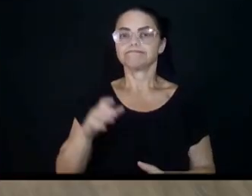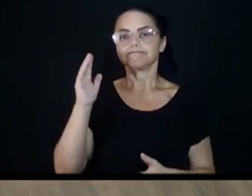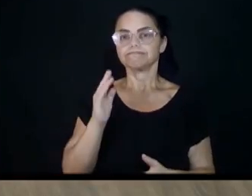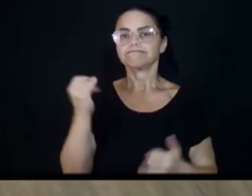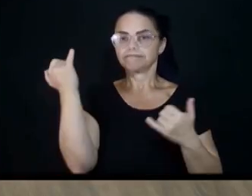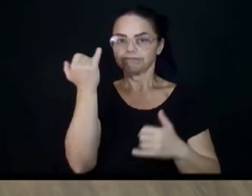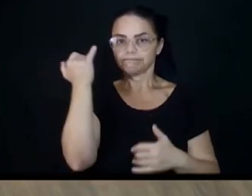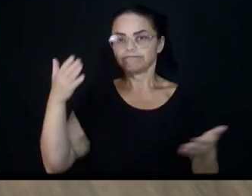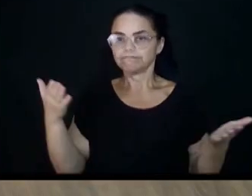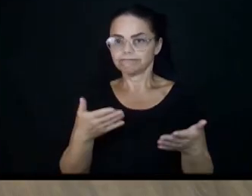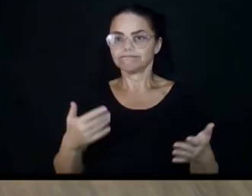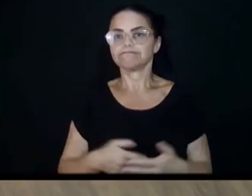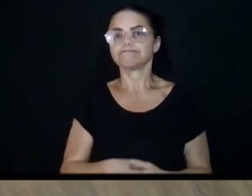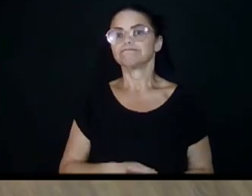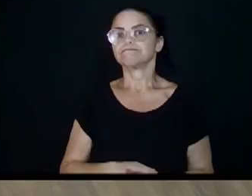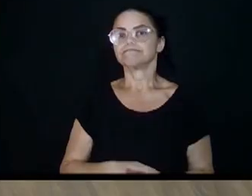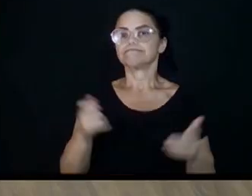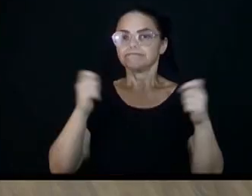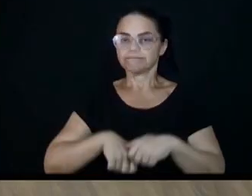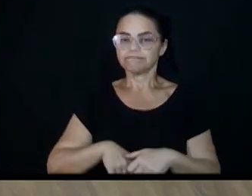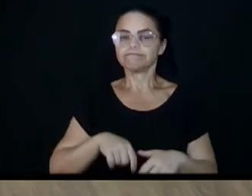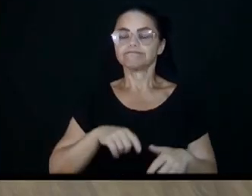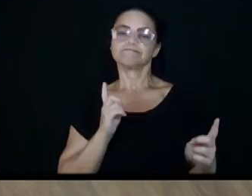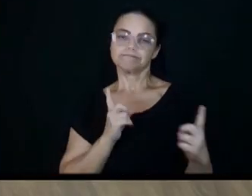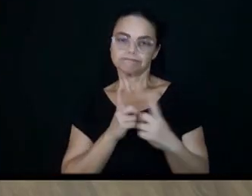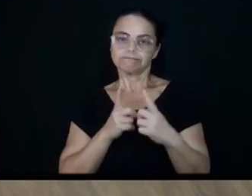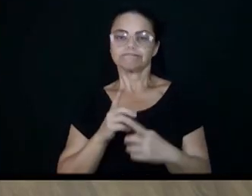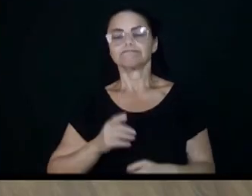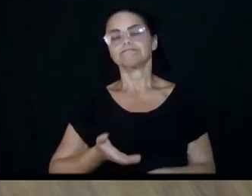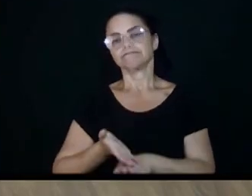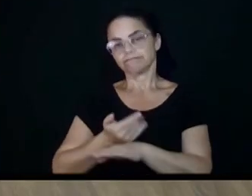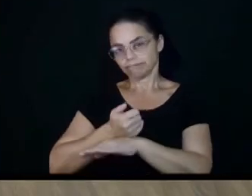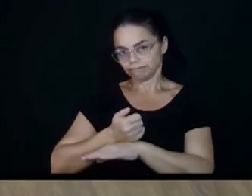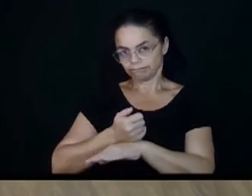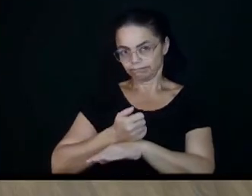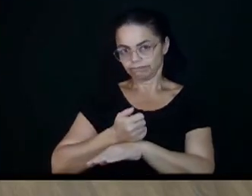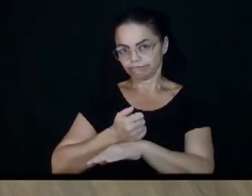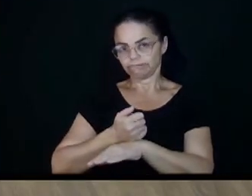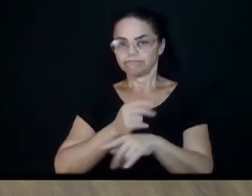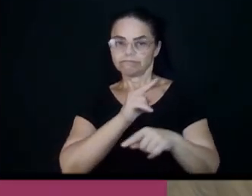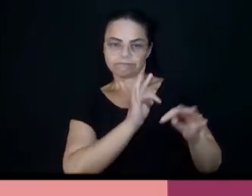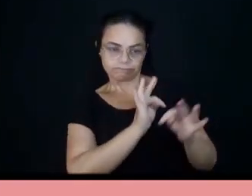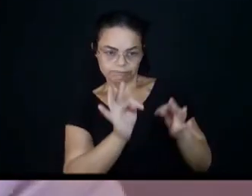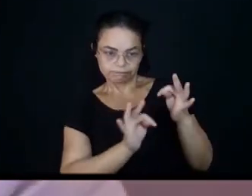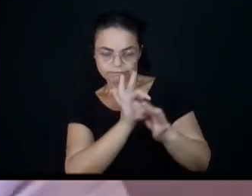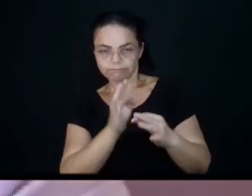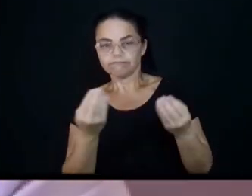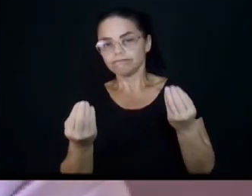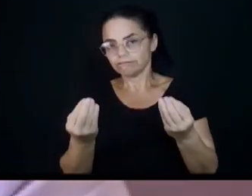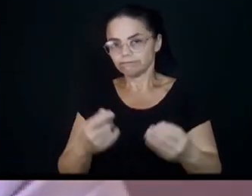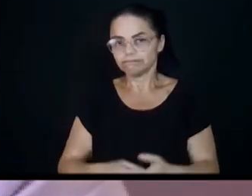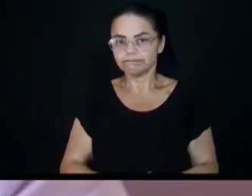gente poder fazer um diagnóstico precoce nesses pacientes. Porque como o quadro